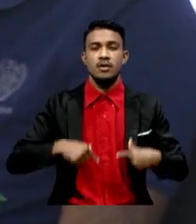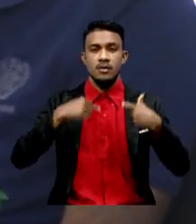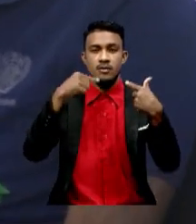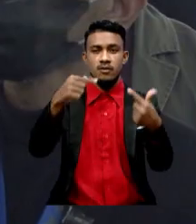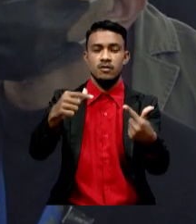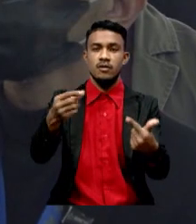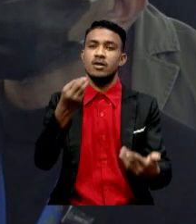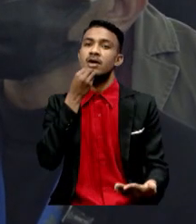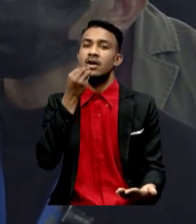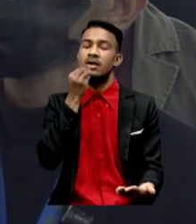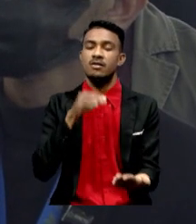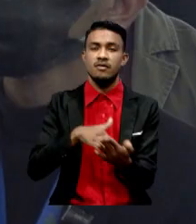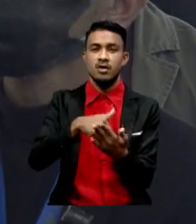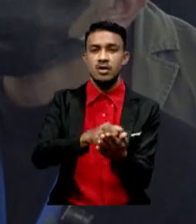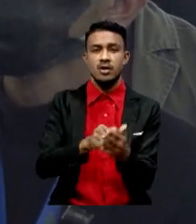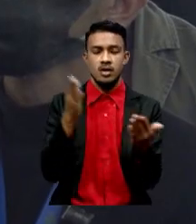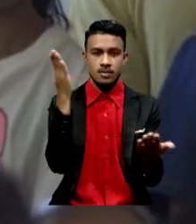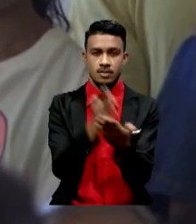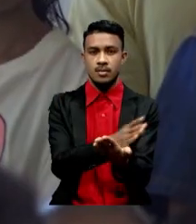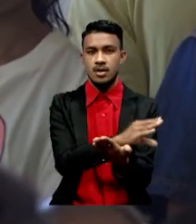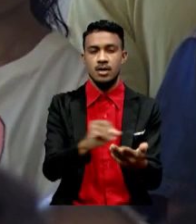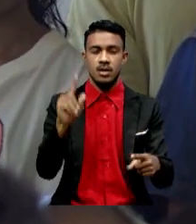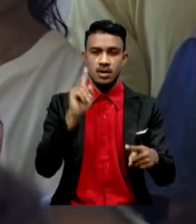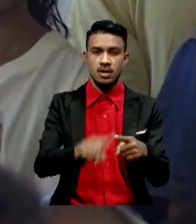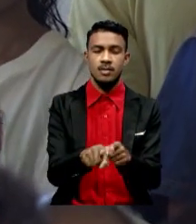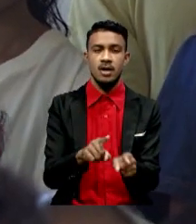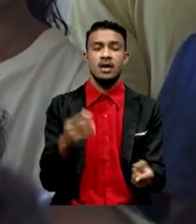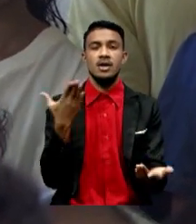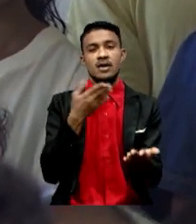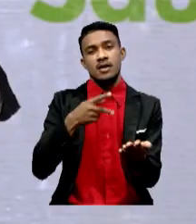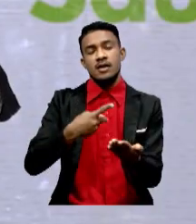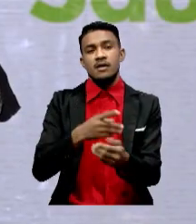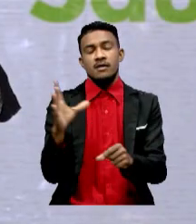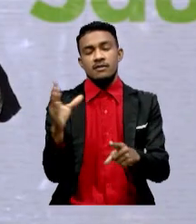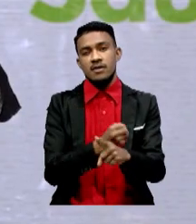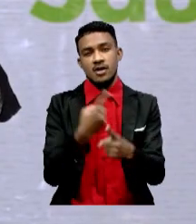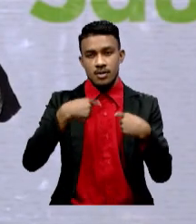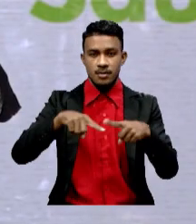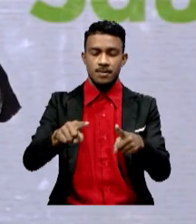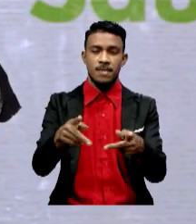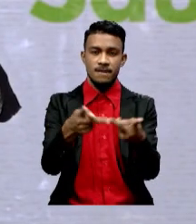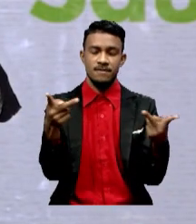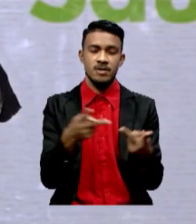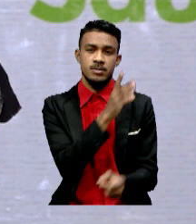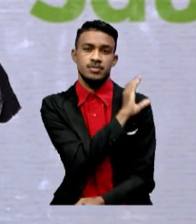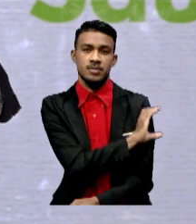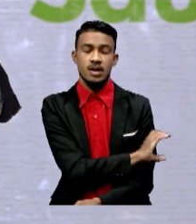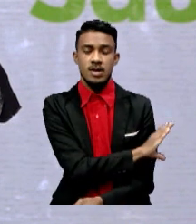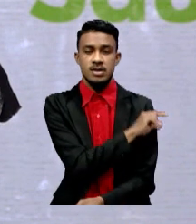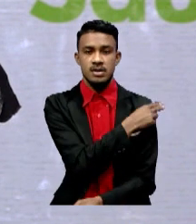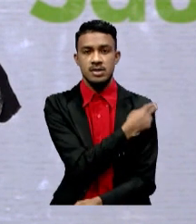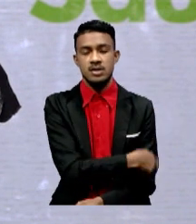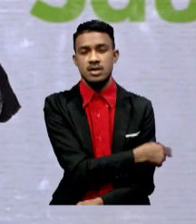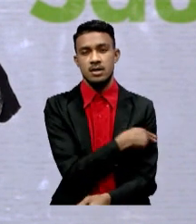no obriga inansira la bele falta ba iha facilidade saúde. Chefe governo Hatolia Hirakne iha cerimônia lançamento